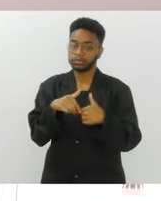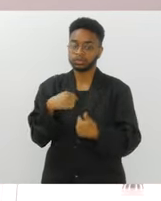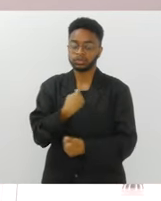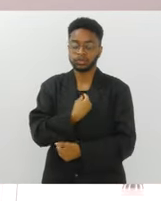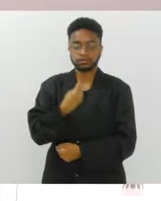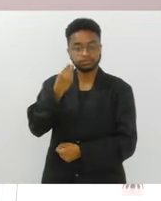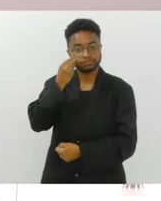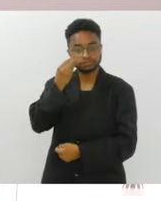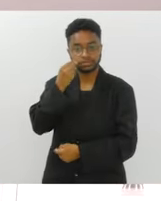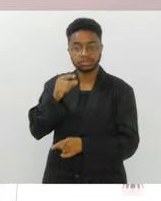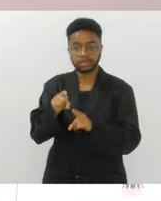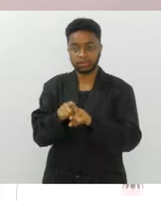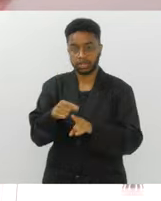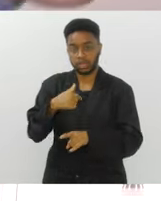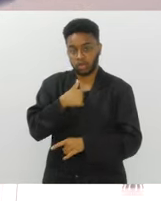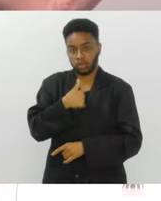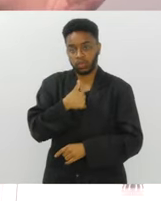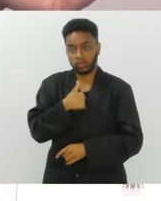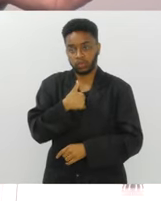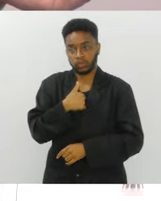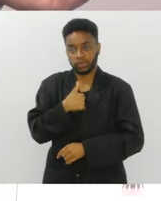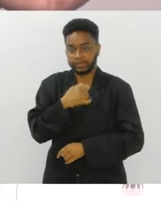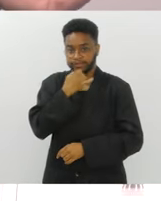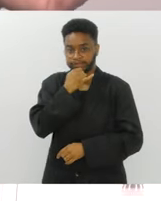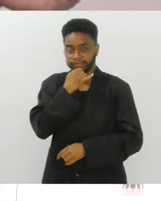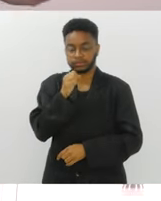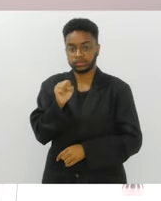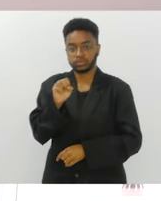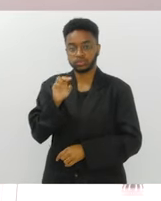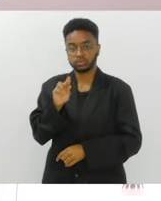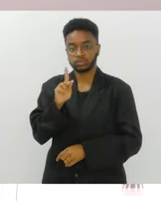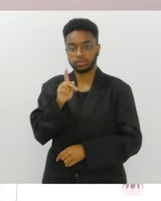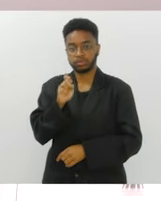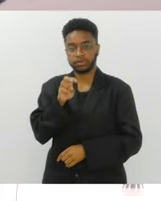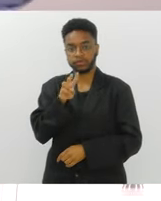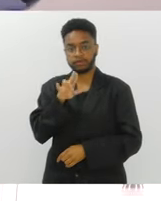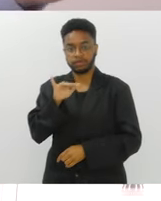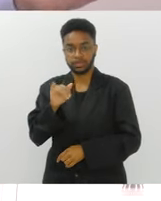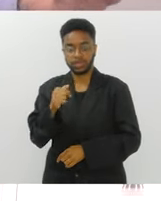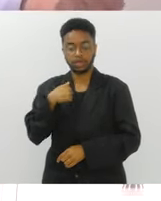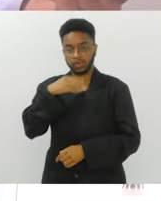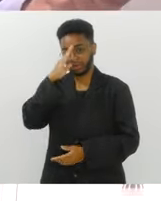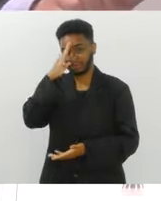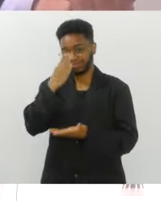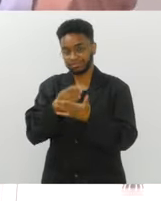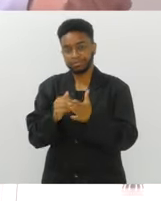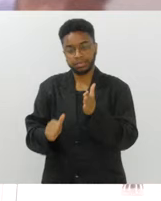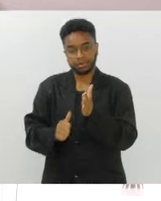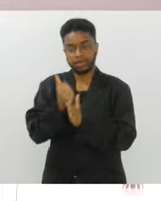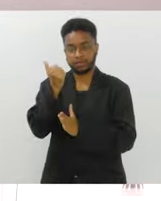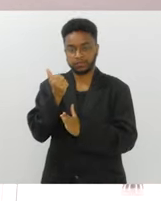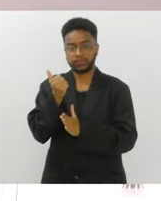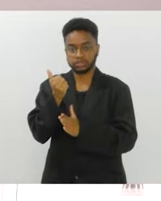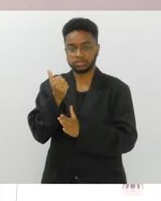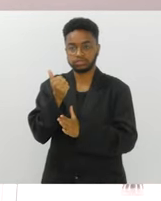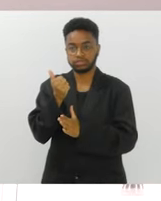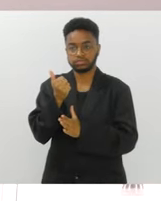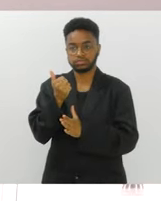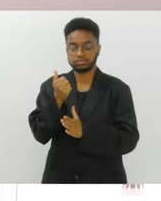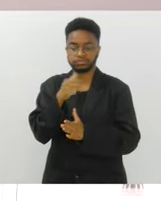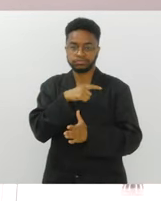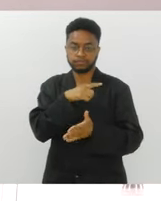Eu pessoalmente, no caso da Supervia, no limite, deputado Luiz Paulo, tive que, acho que pela primeira vez, talvez, da história da agência, então aqui uma